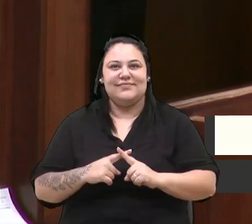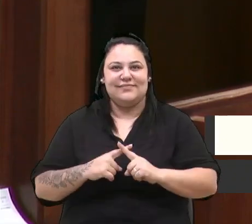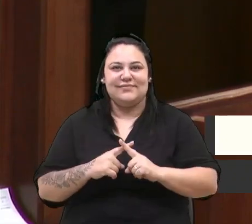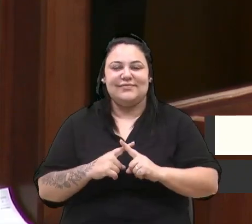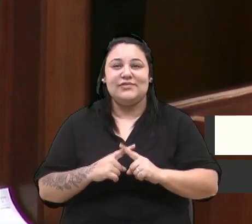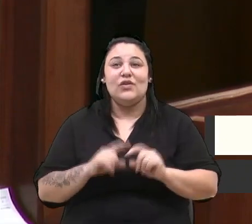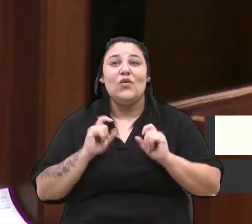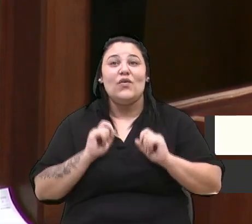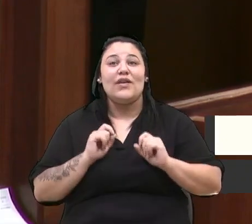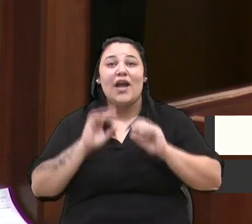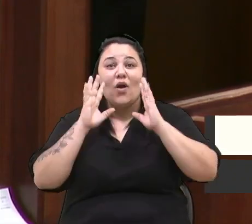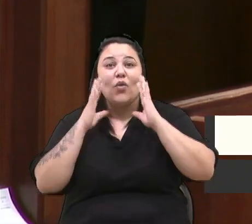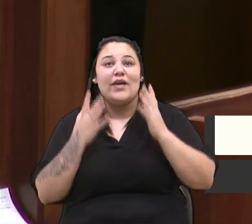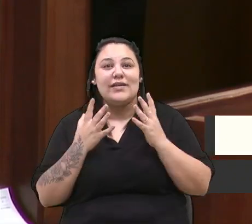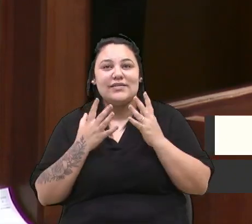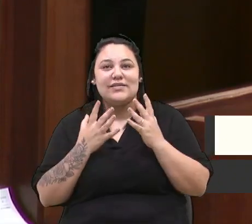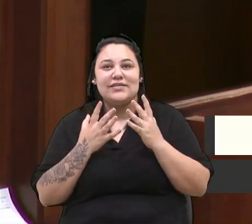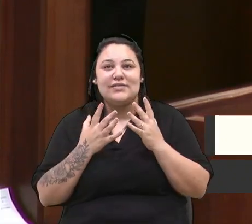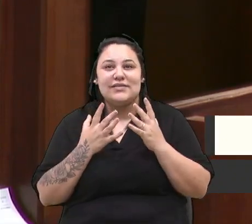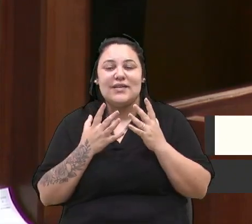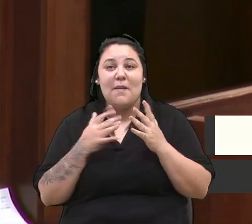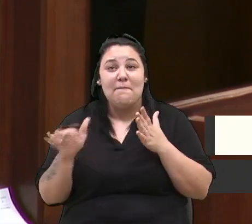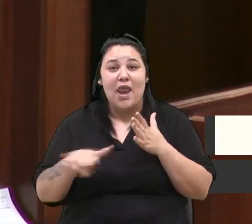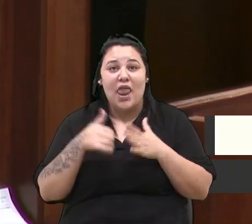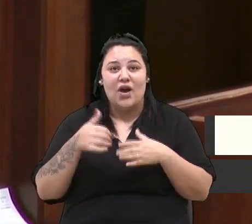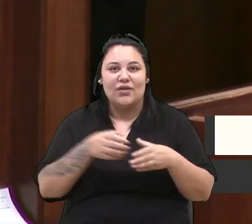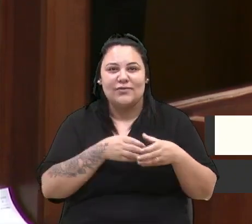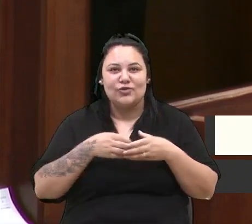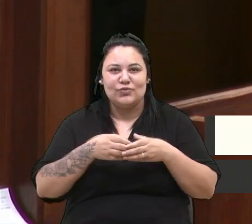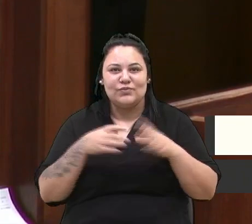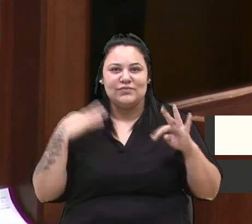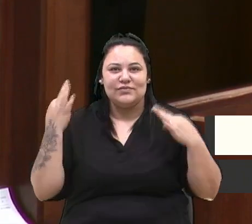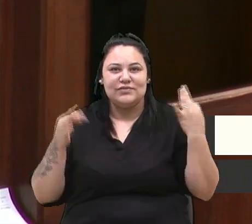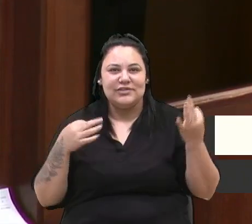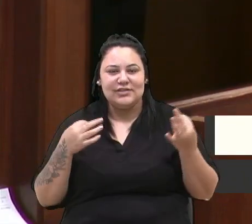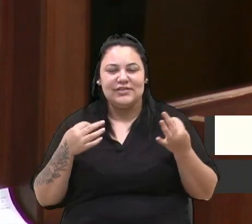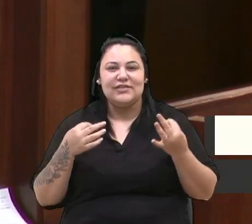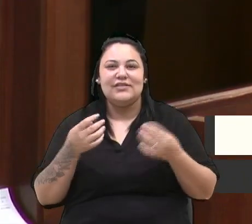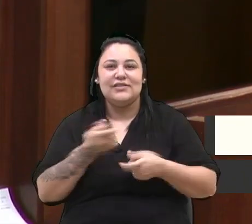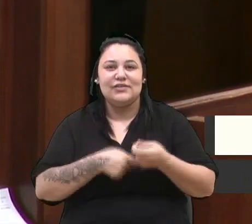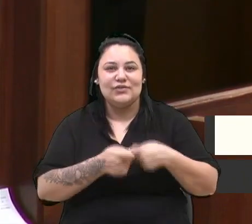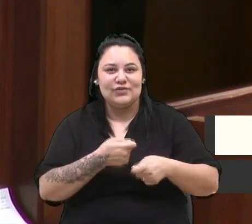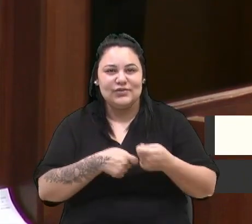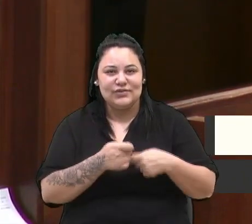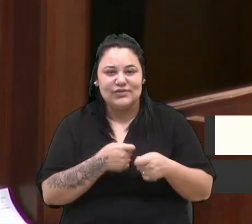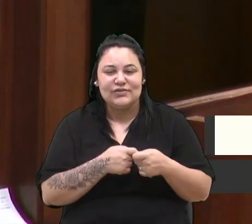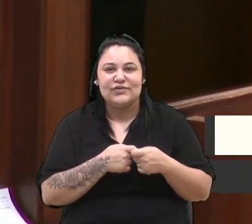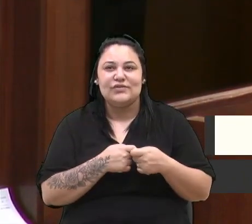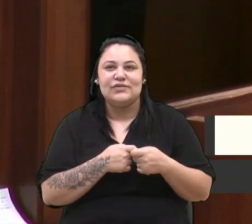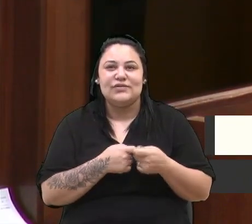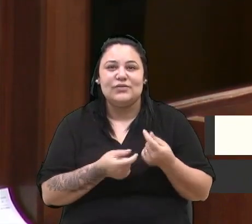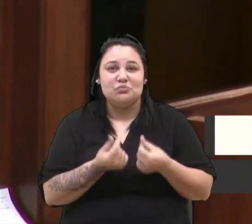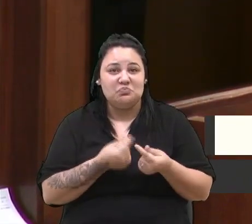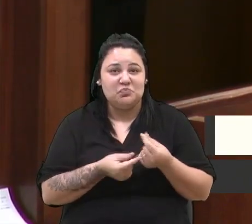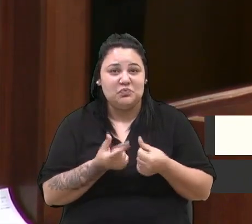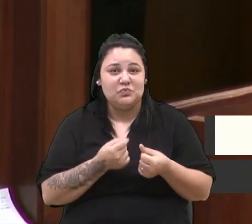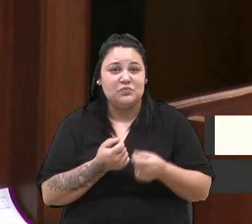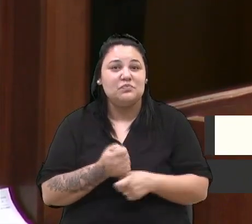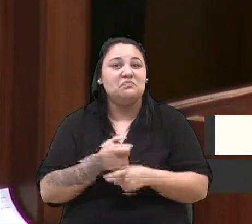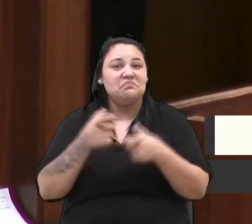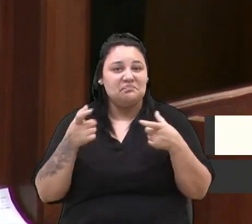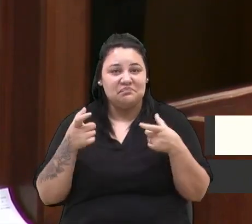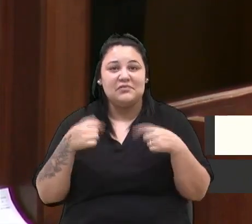permite com que o turismo e a economia elas sejam ampliadas,